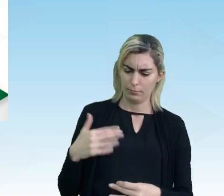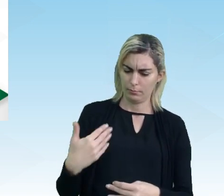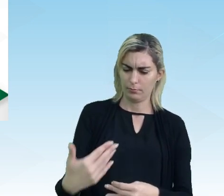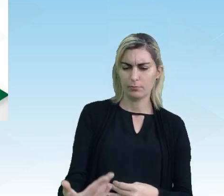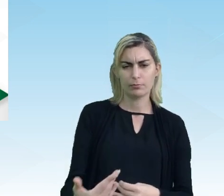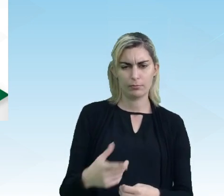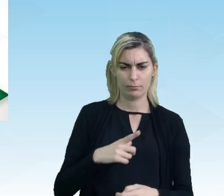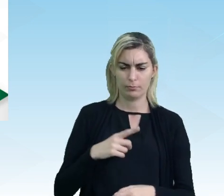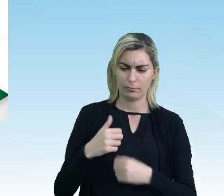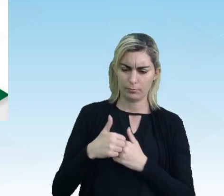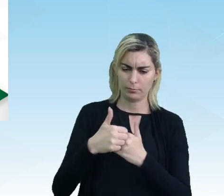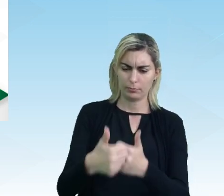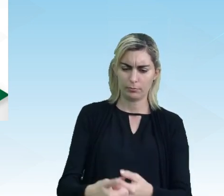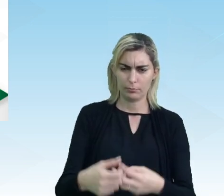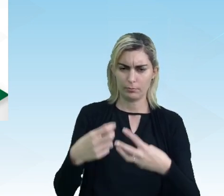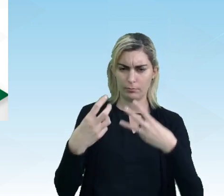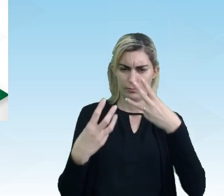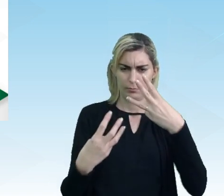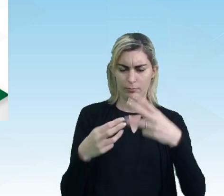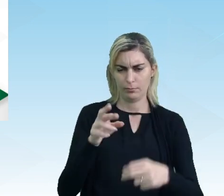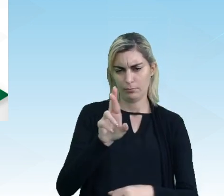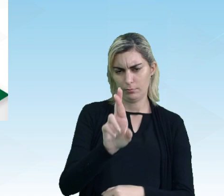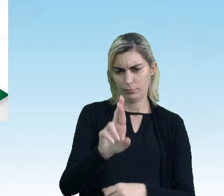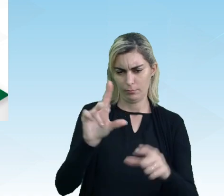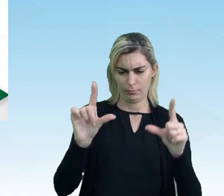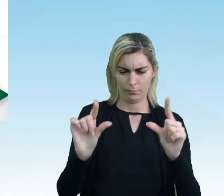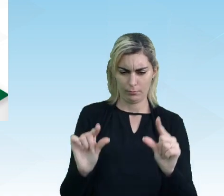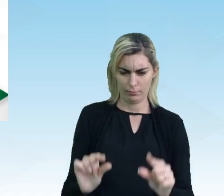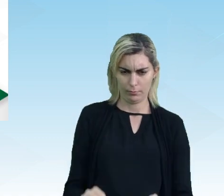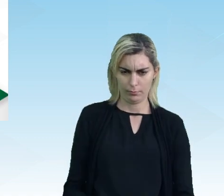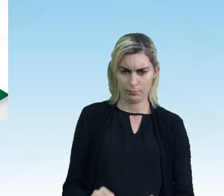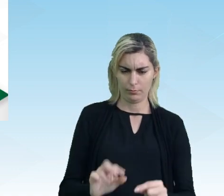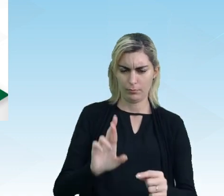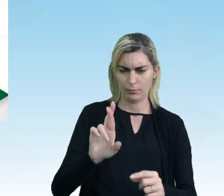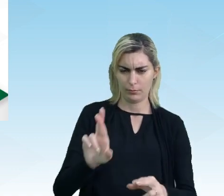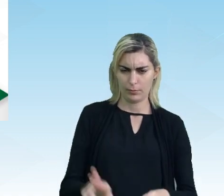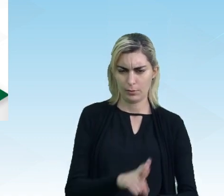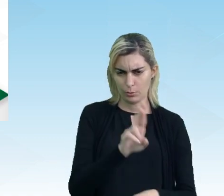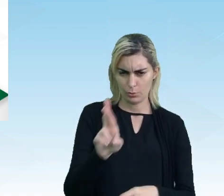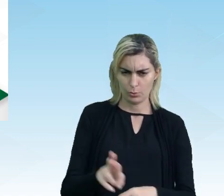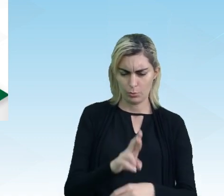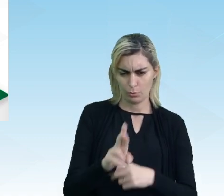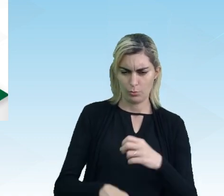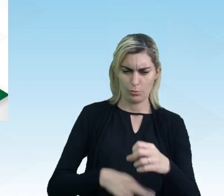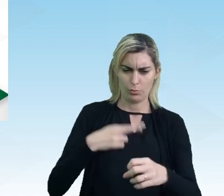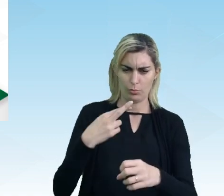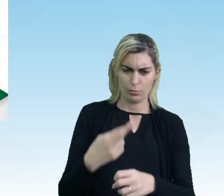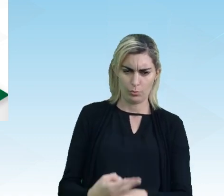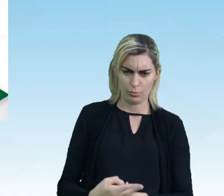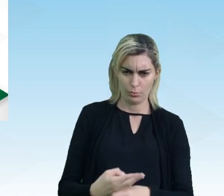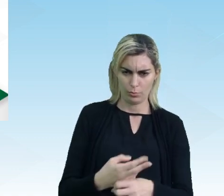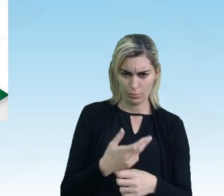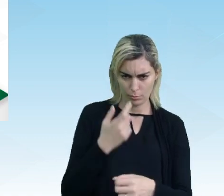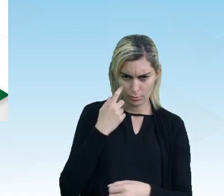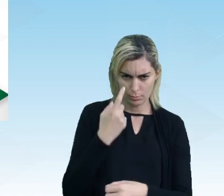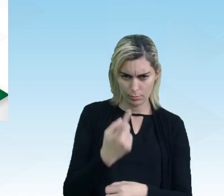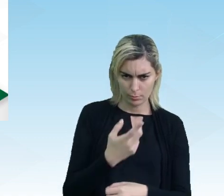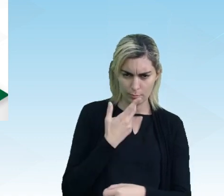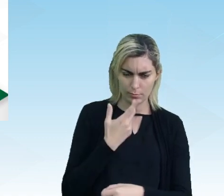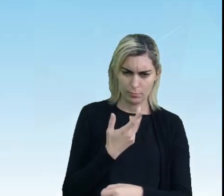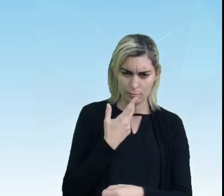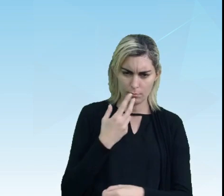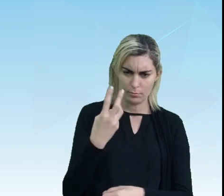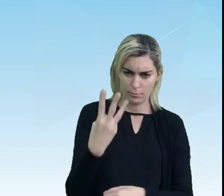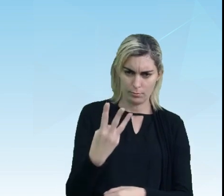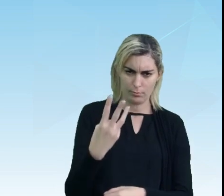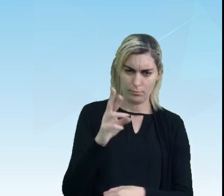de seguir os 3 R's: reduzir, reutilizar e reciclar. Tá? Já ouviram falar, gente, dos